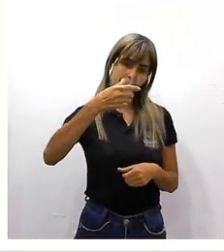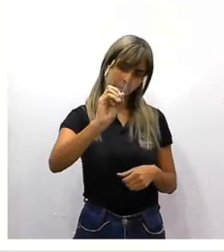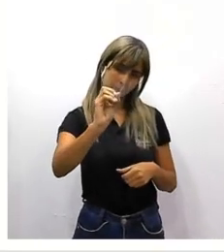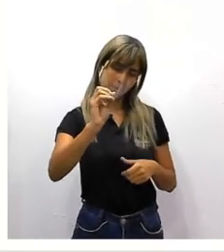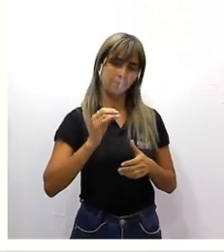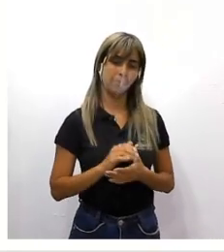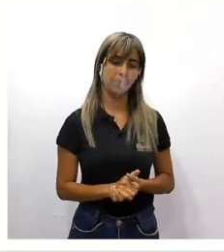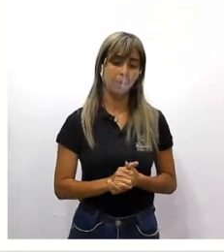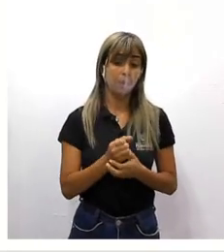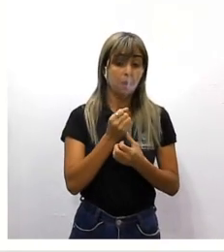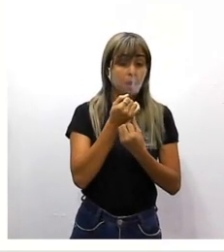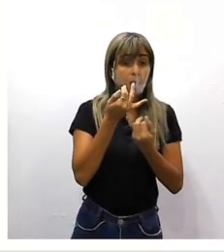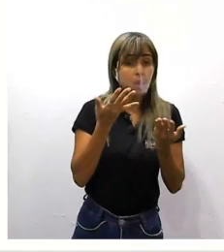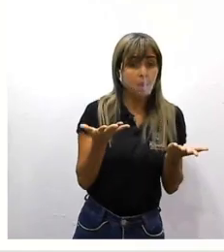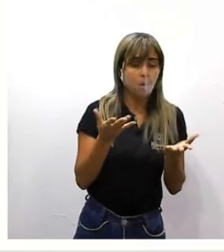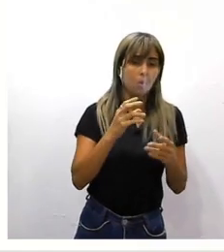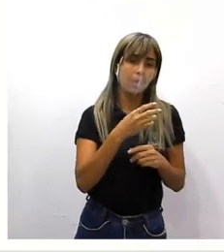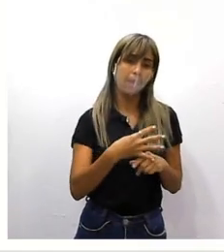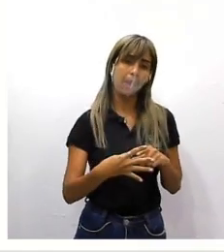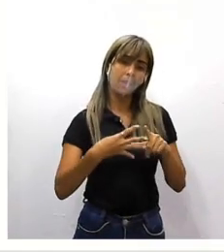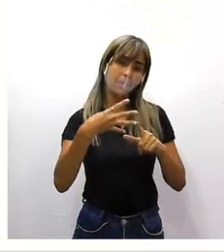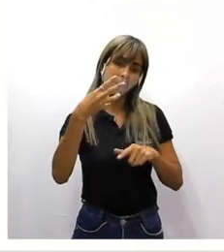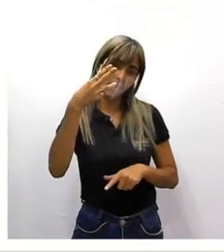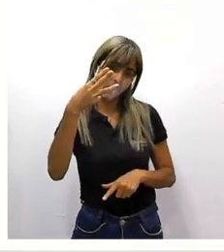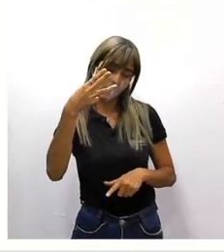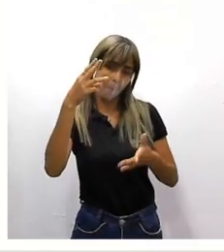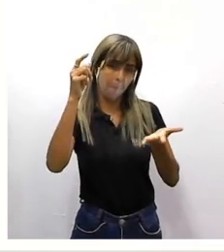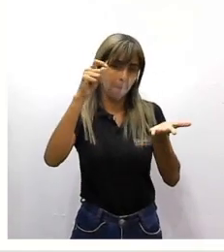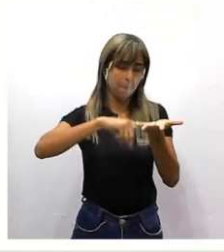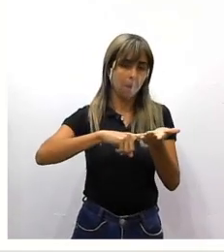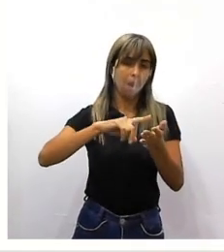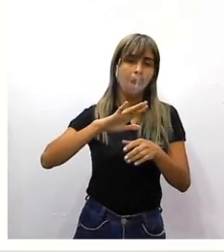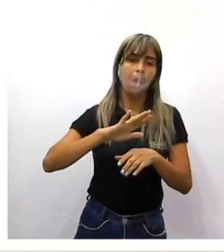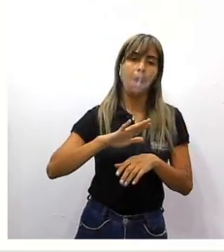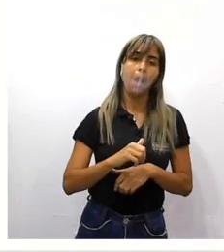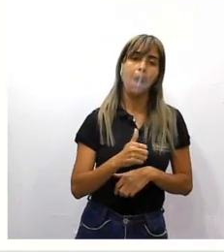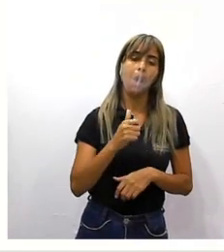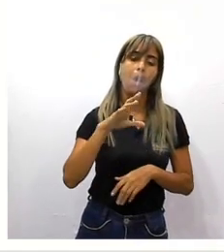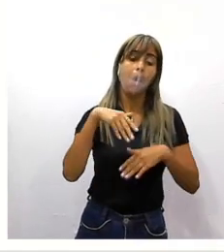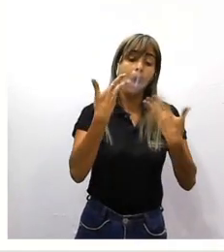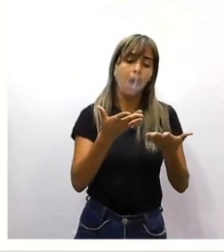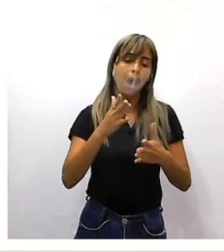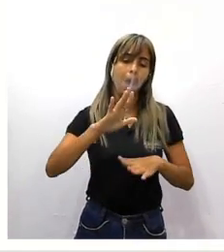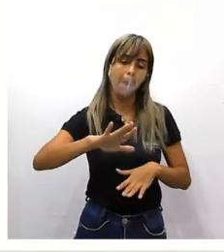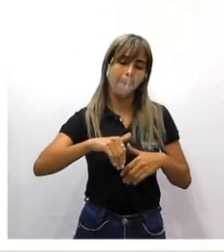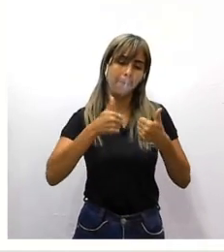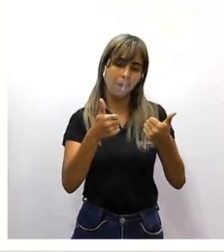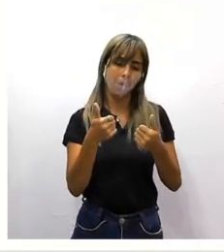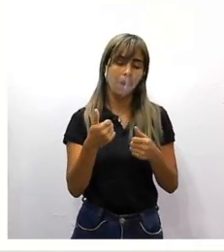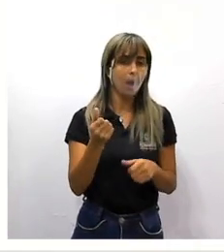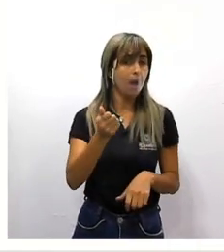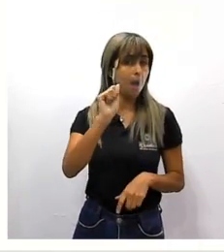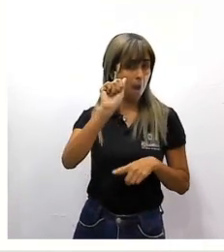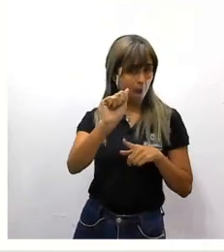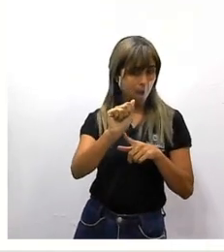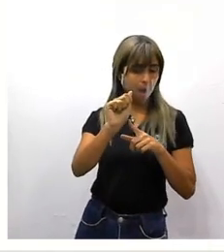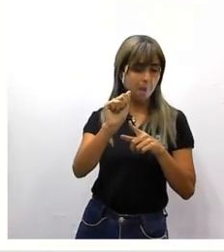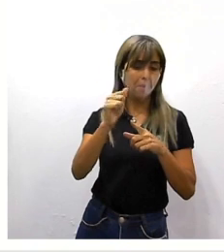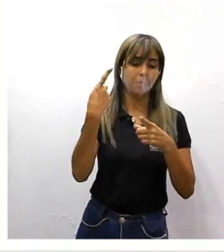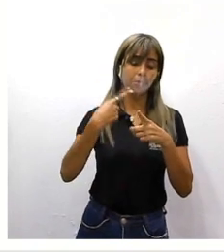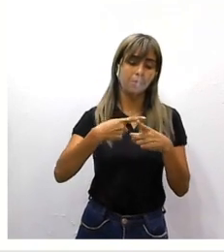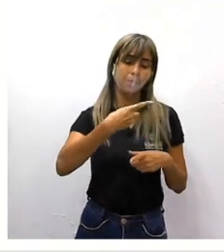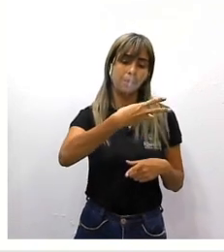R$4,20. Então, das 3 marcas, qual foi a melhor opção? É a letra A. Por quê?